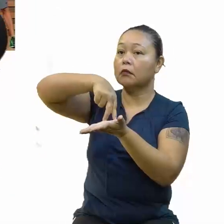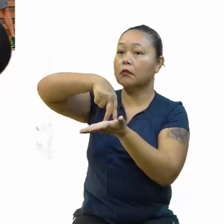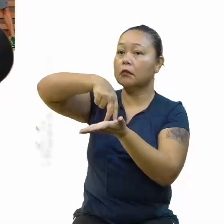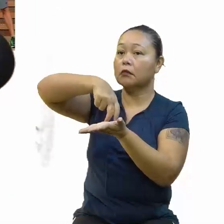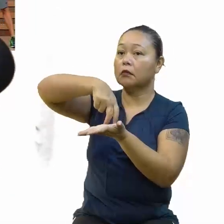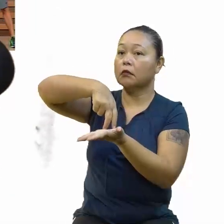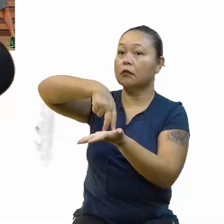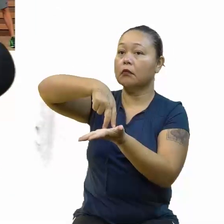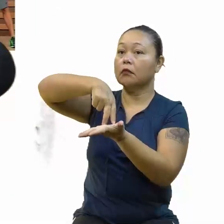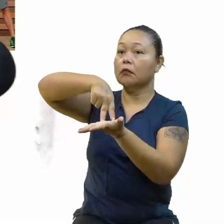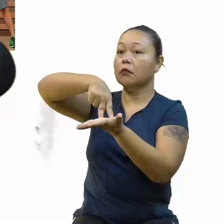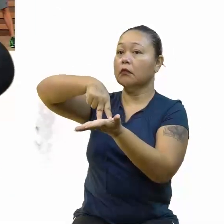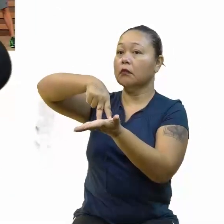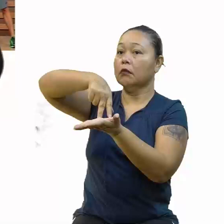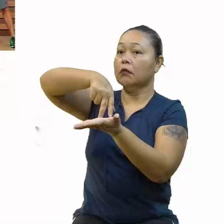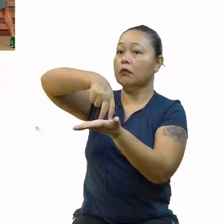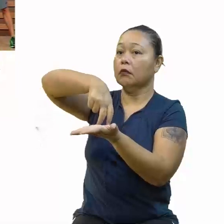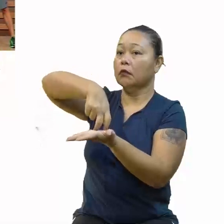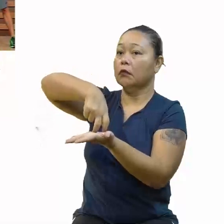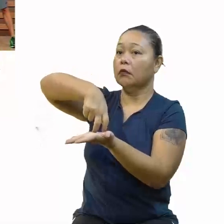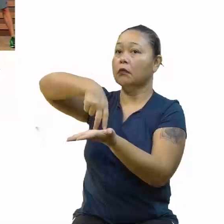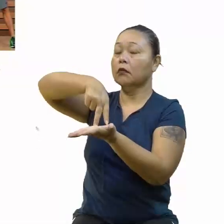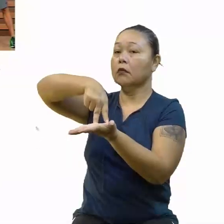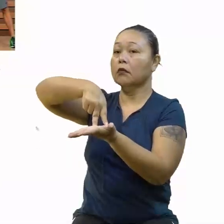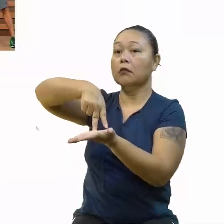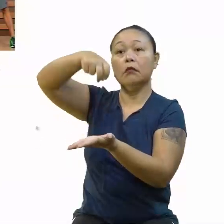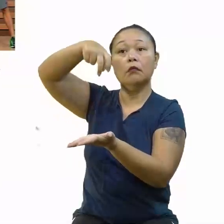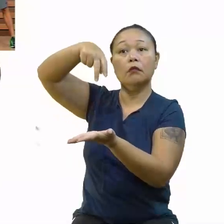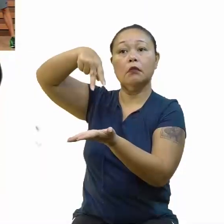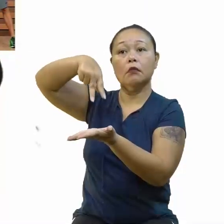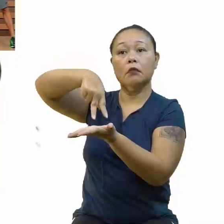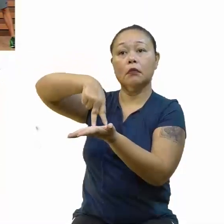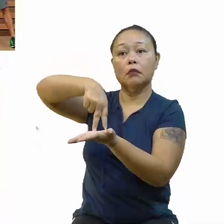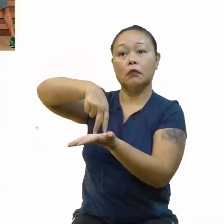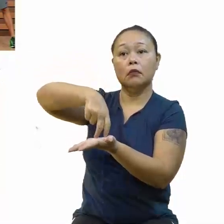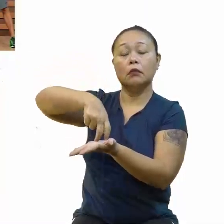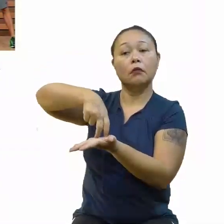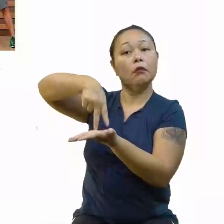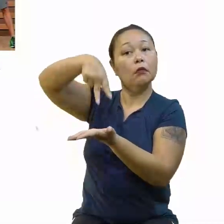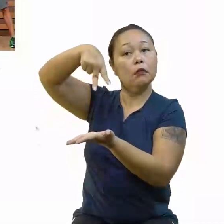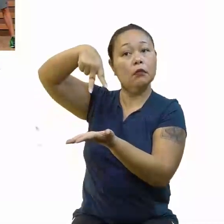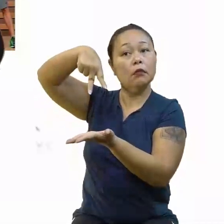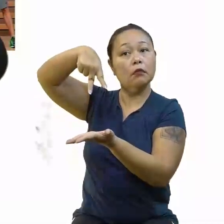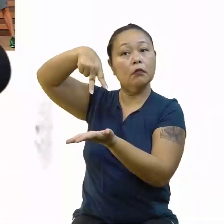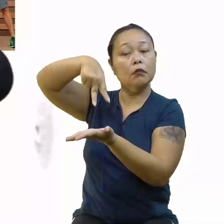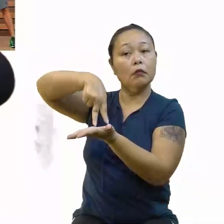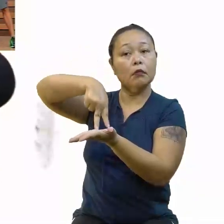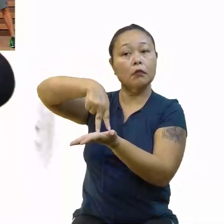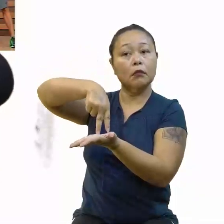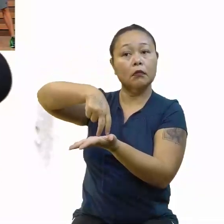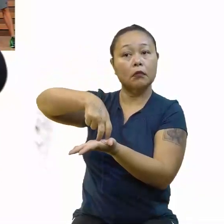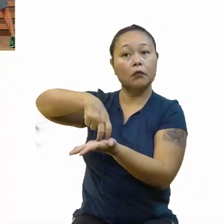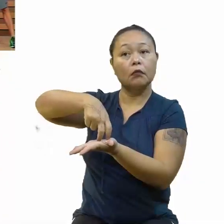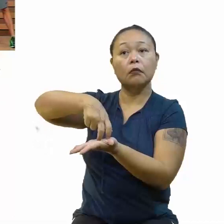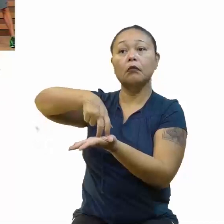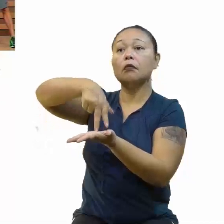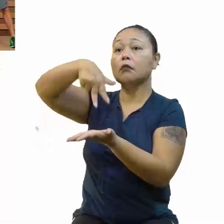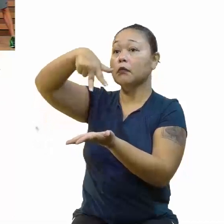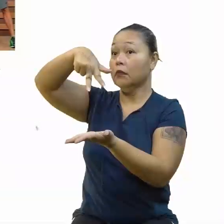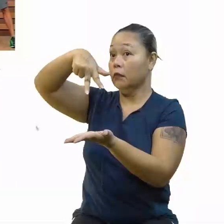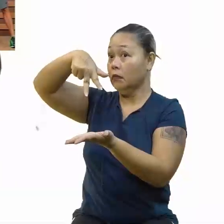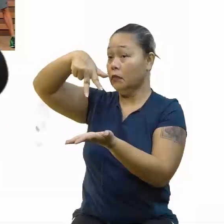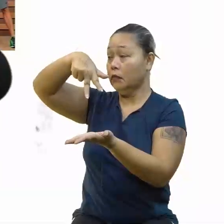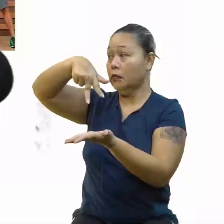aqui. Você vai agachar e salta. Então, agacha e salta. Agacha